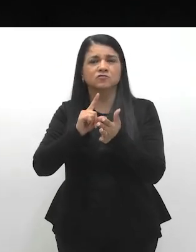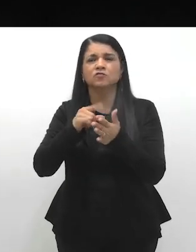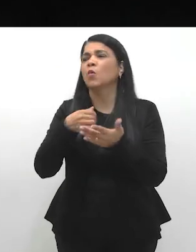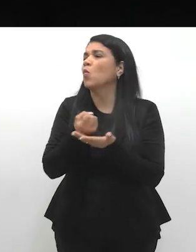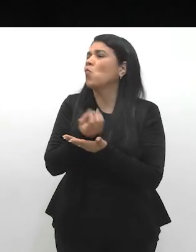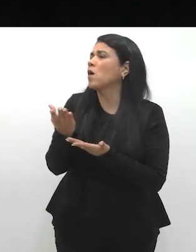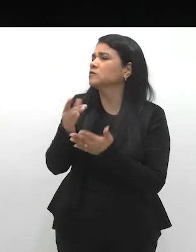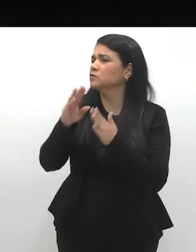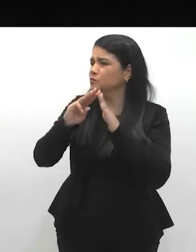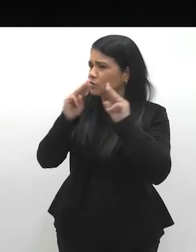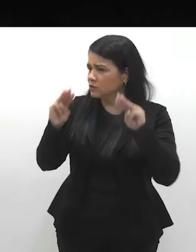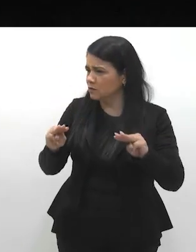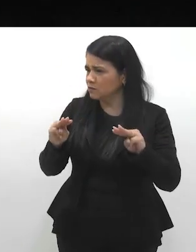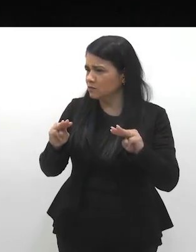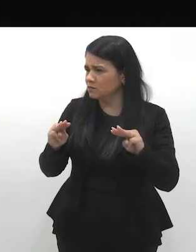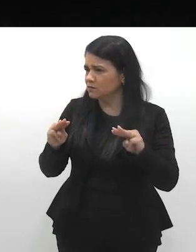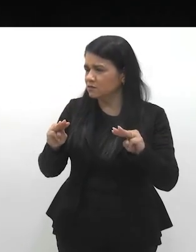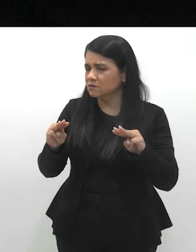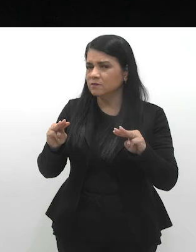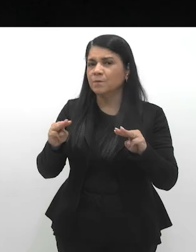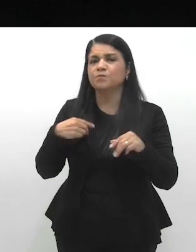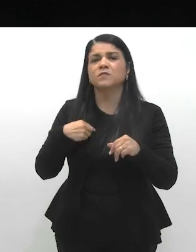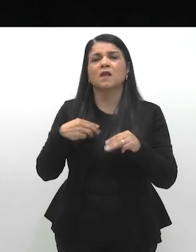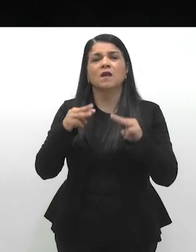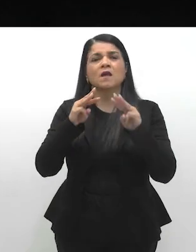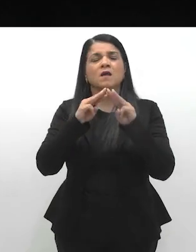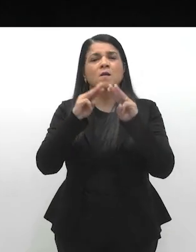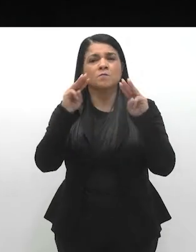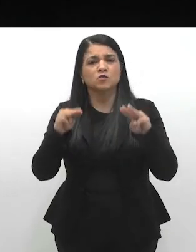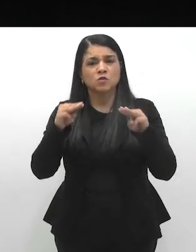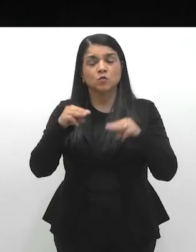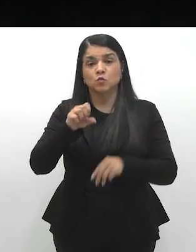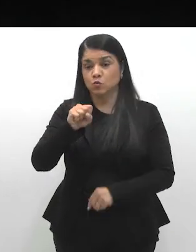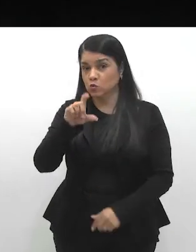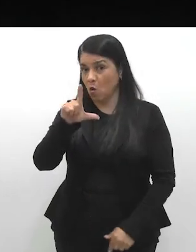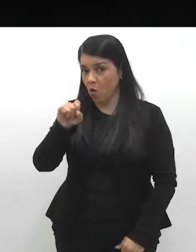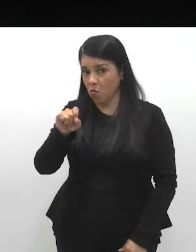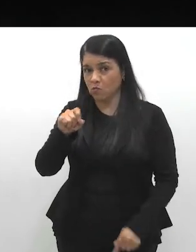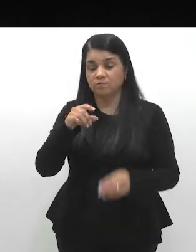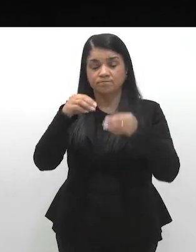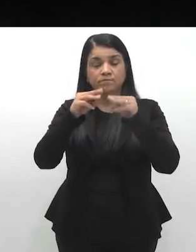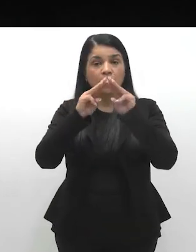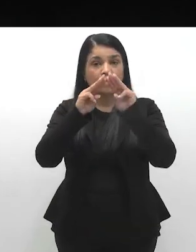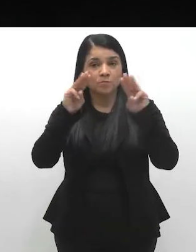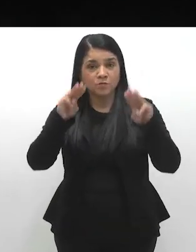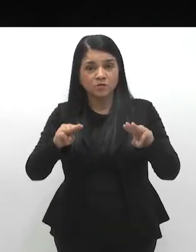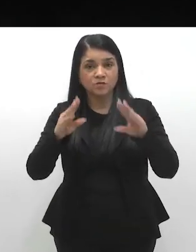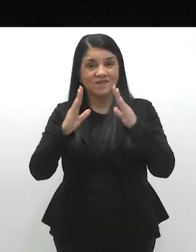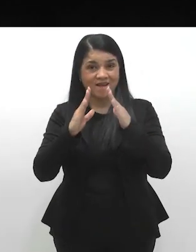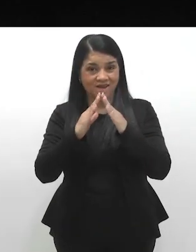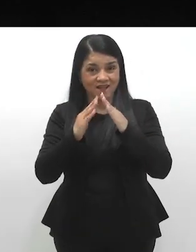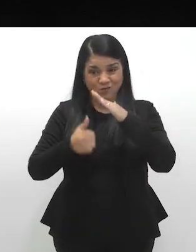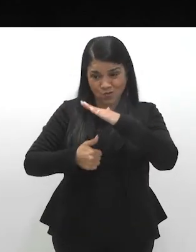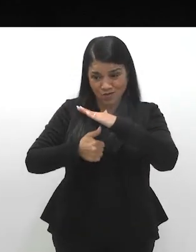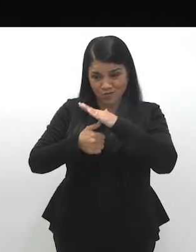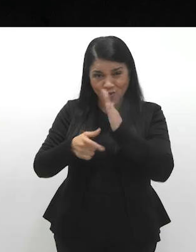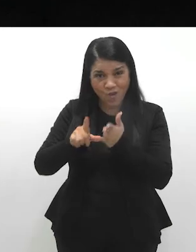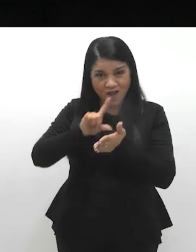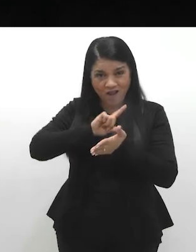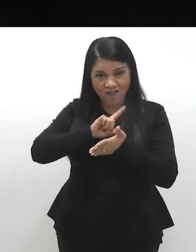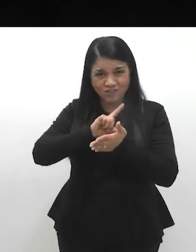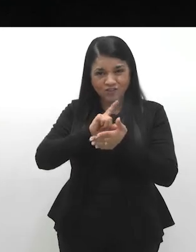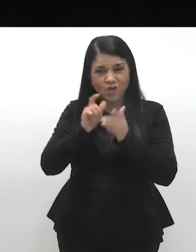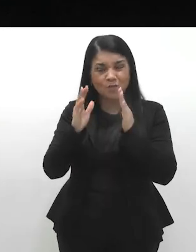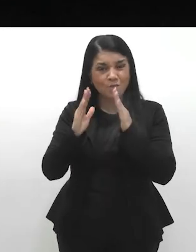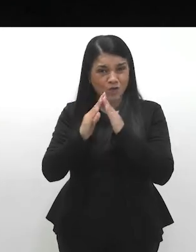Quais museus? Tem museu do solo, a casa do reitor,